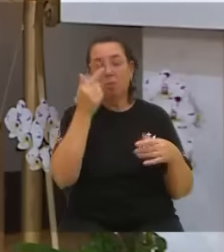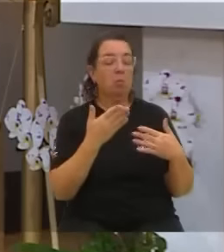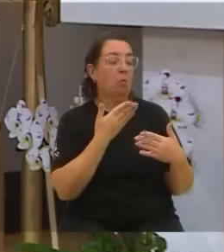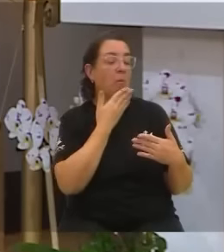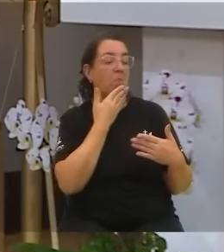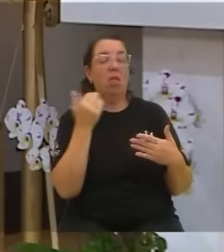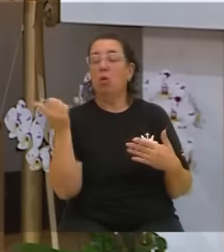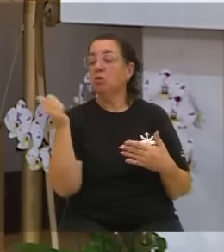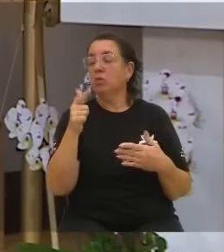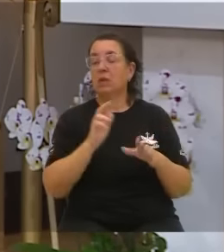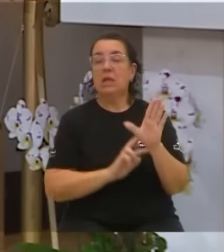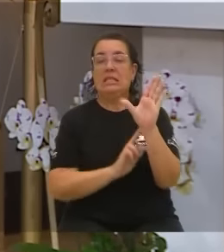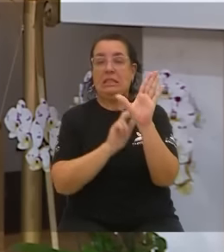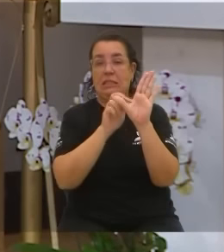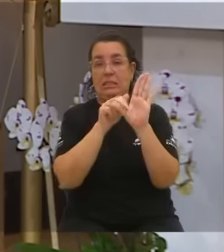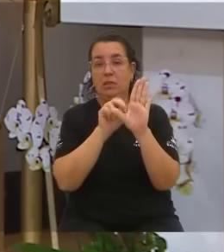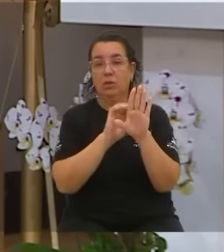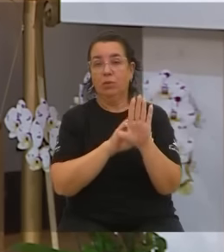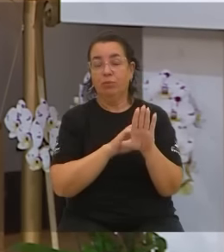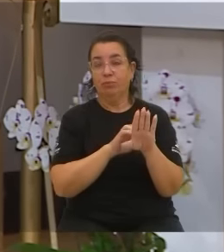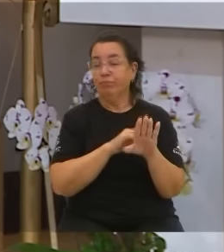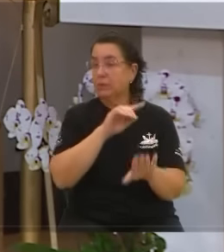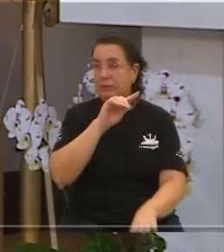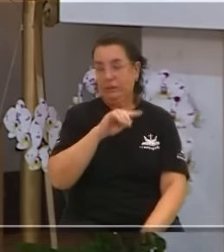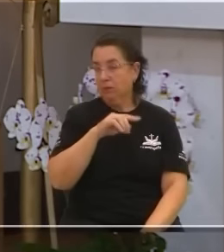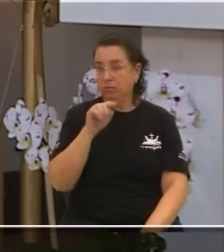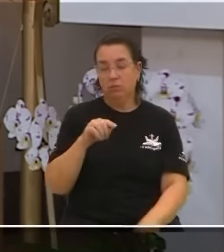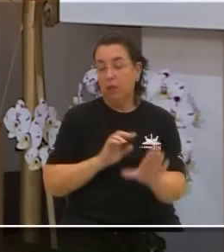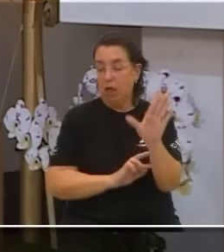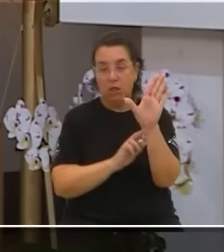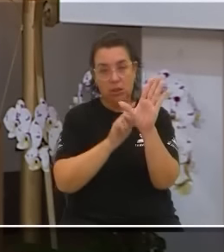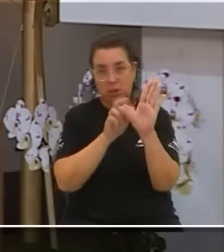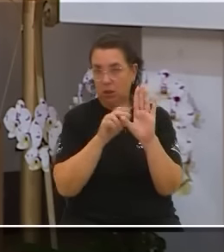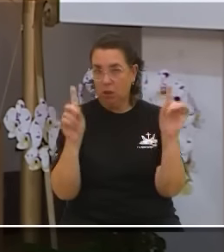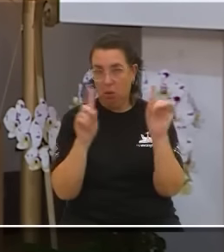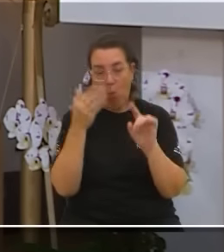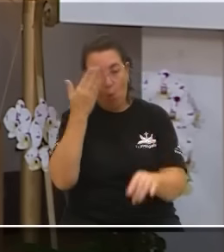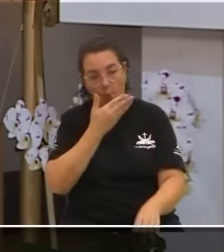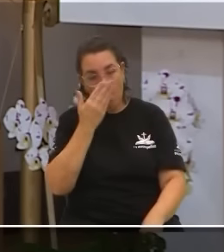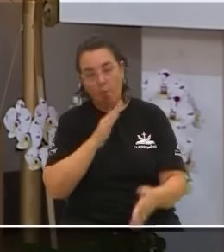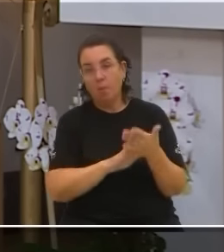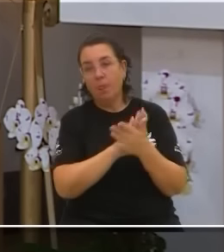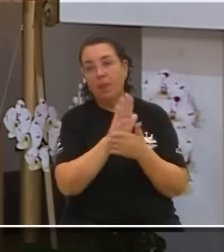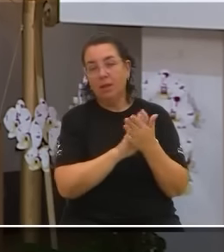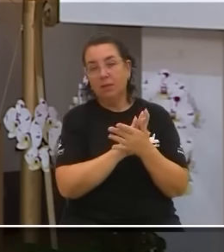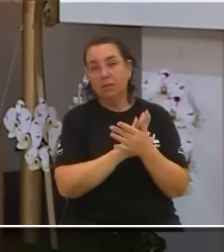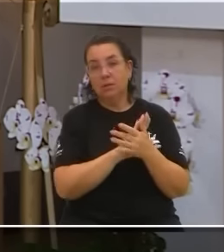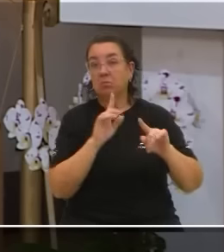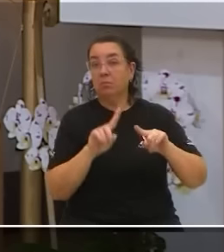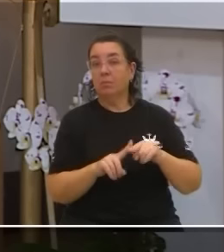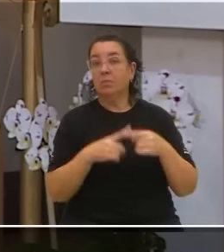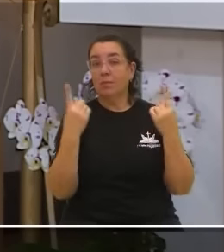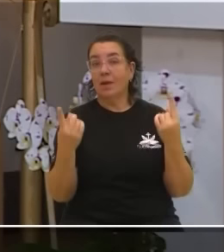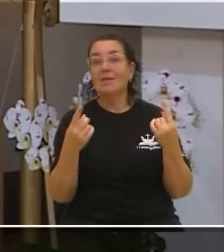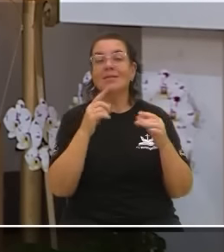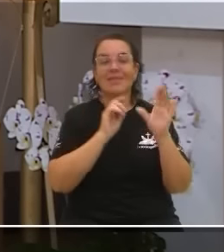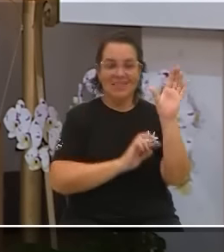Zaqueu era o que não enxergava, e aqueles que estavam perto viam Jesus. Zaqueu